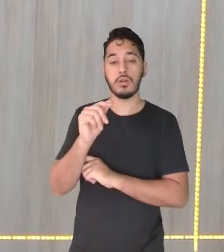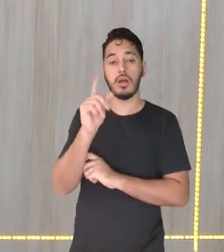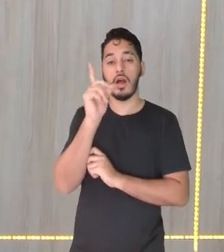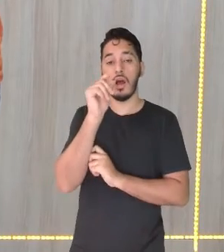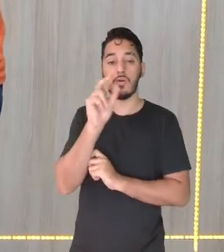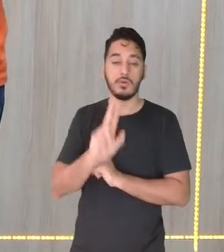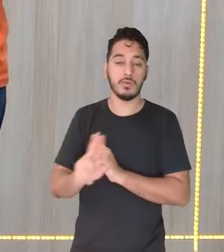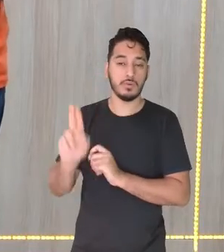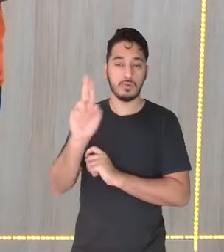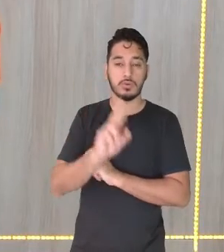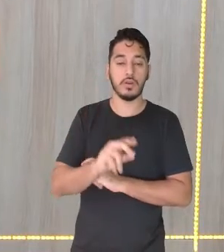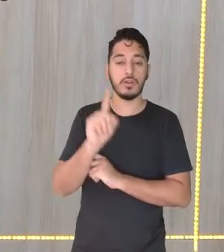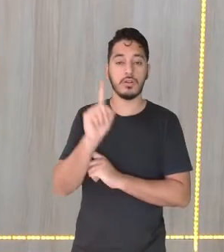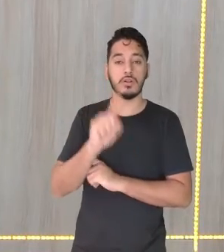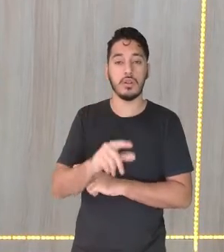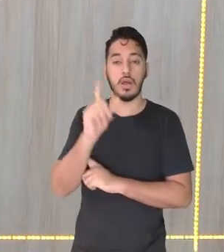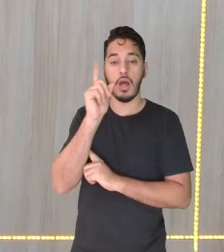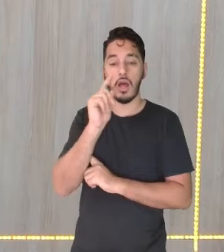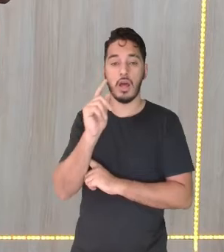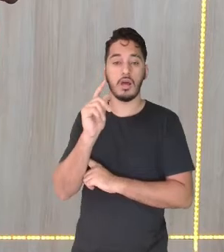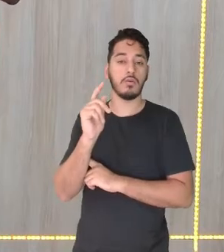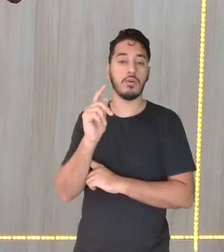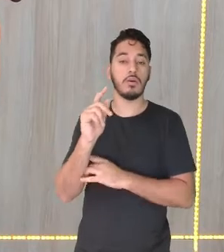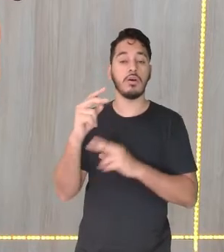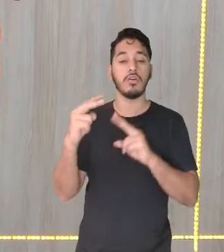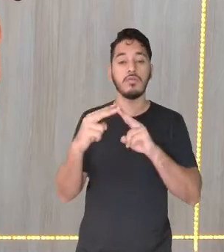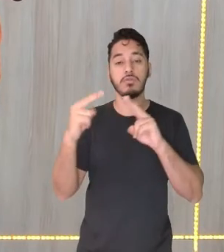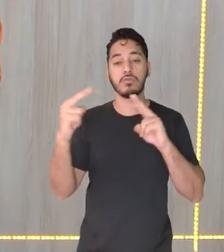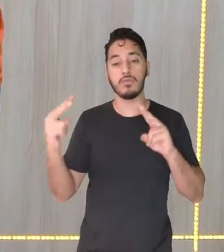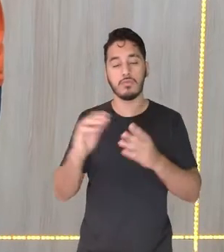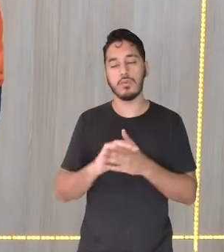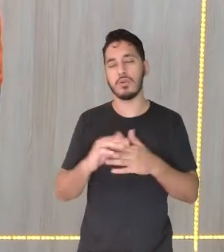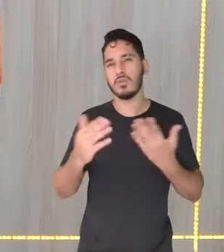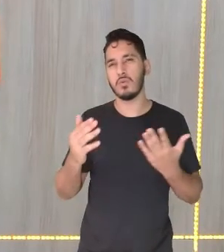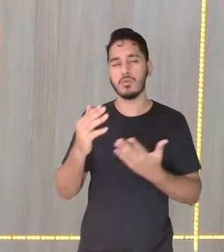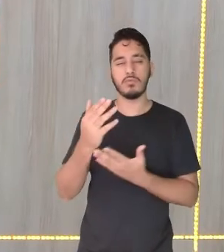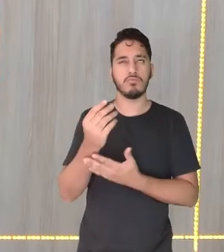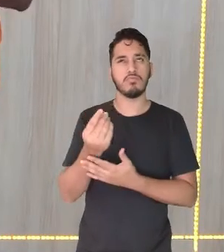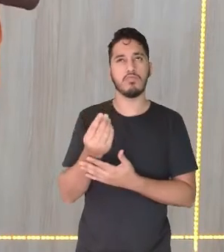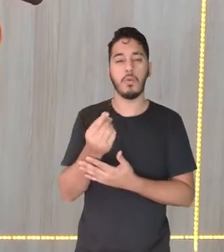usada, né, é chamada de água virtual. Então, quando o Brasil exporta soja,